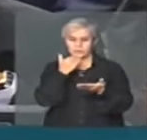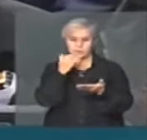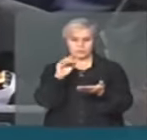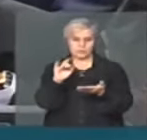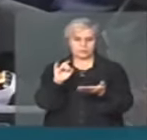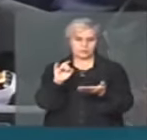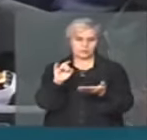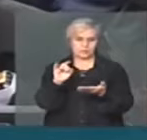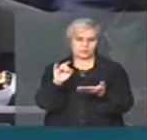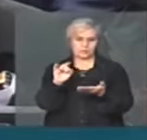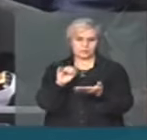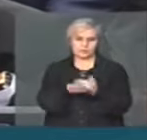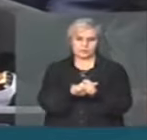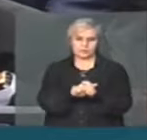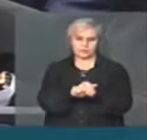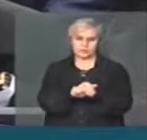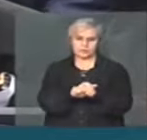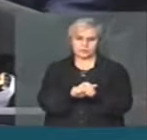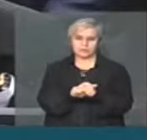origem. Olha.